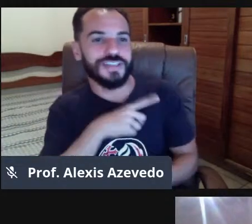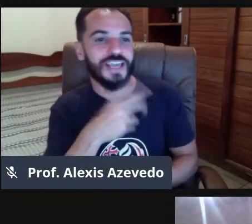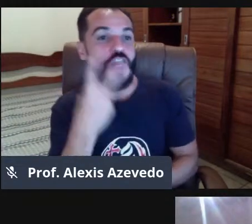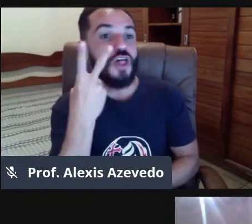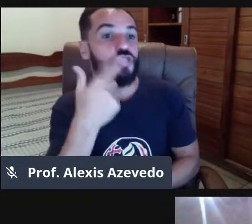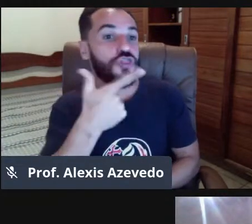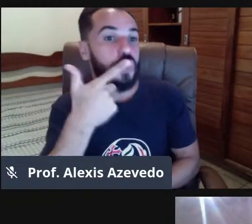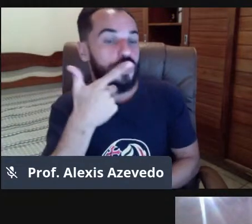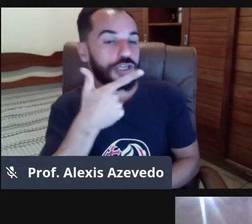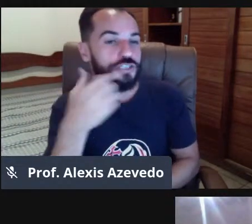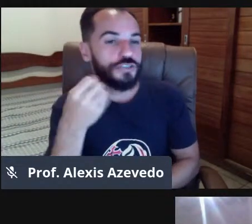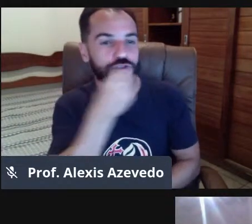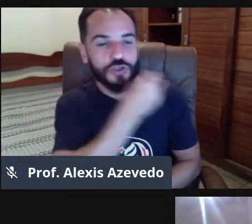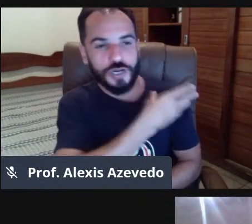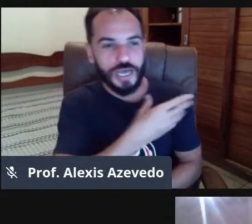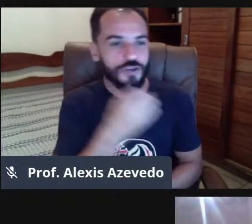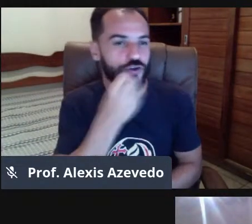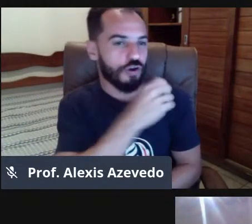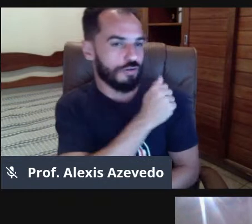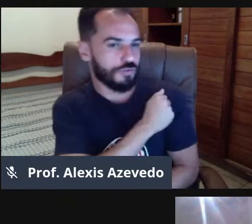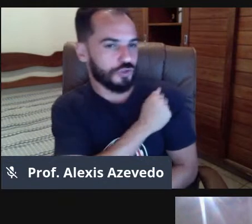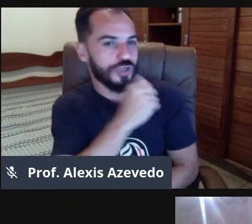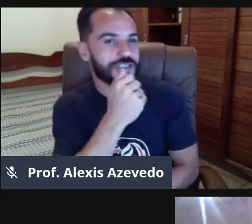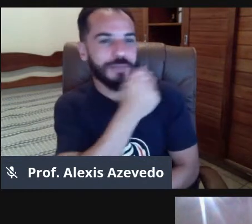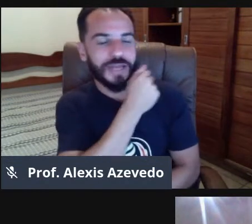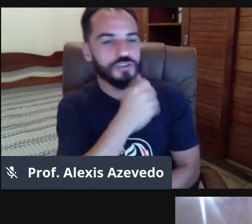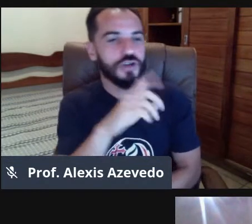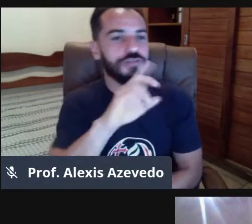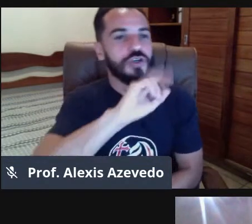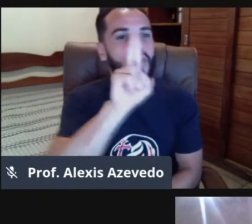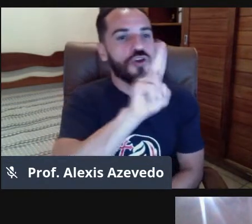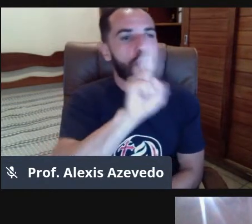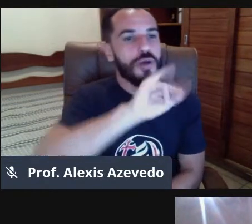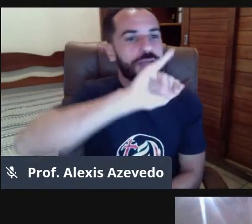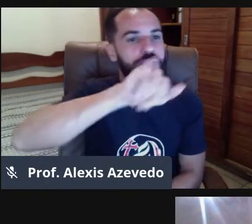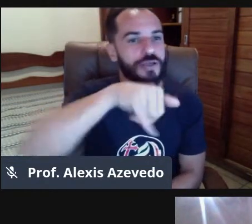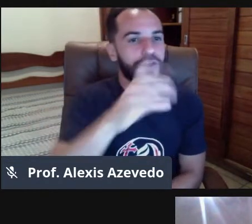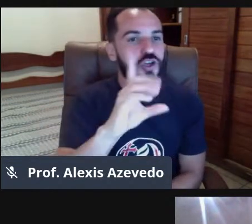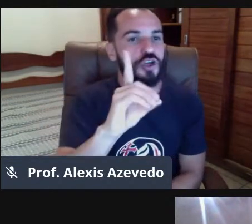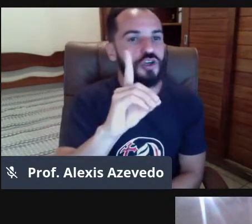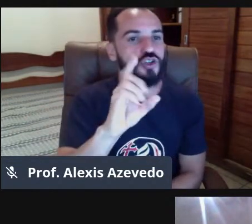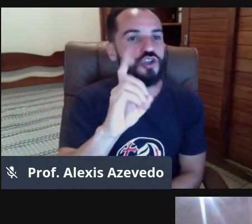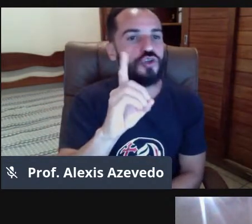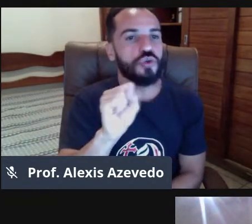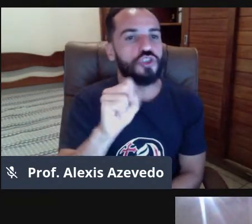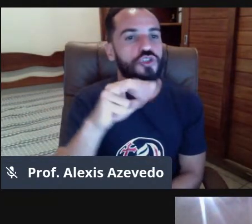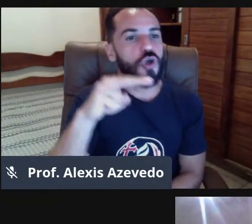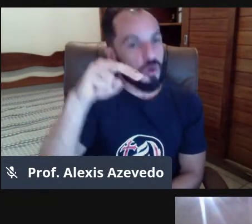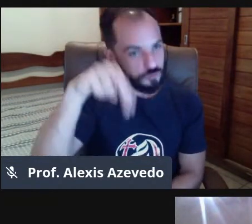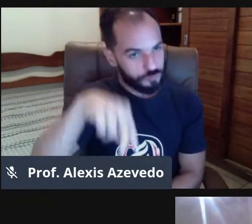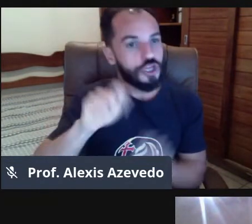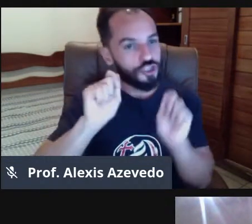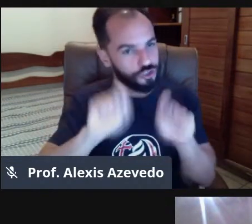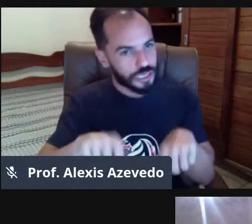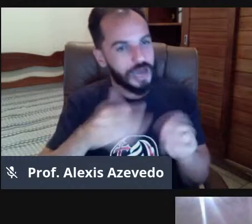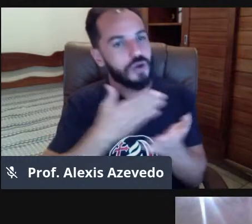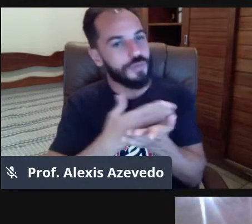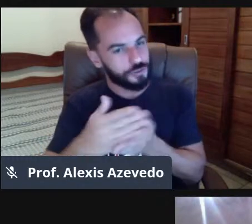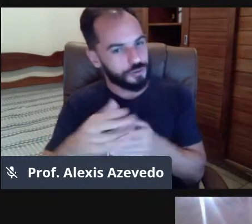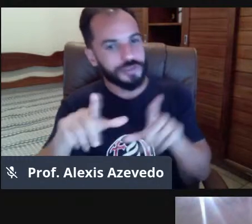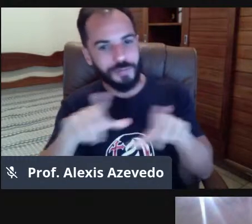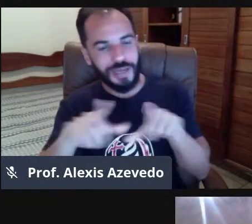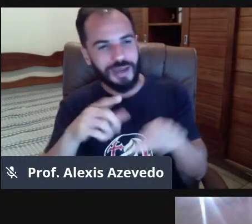novos, que é o Judson, que é um secretário que veio da FAI, um secretário com uma